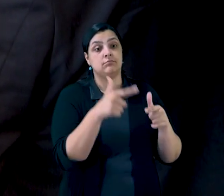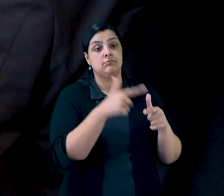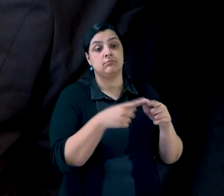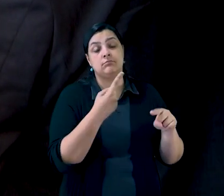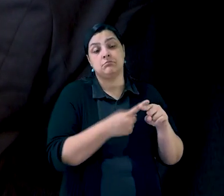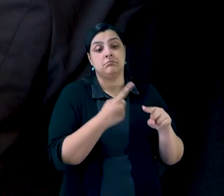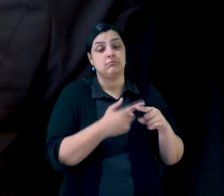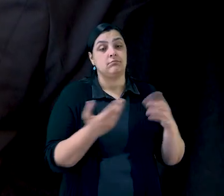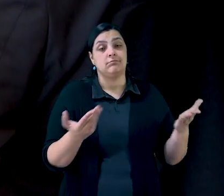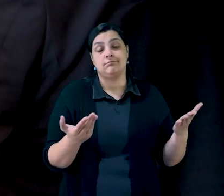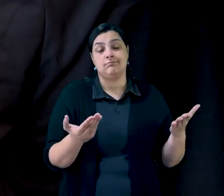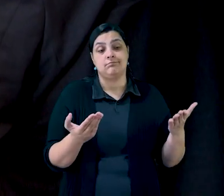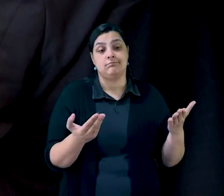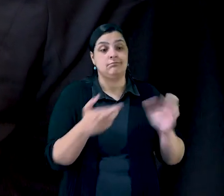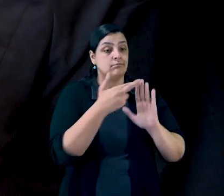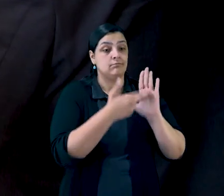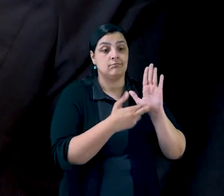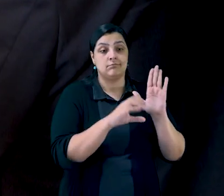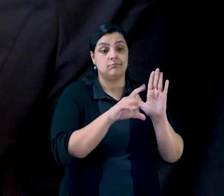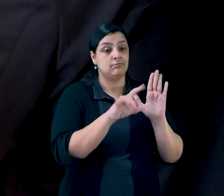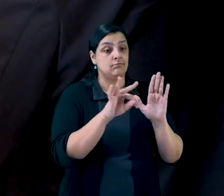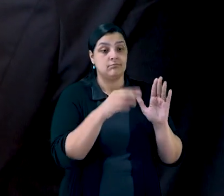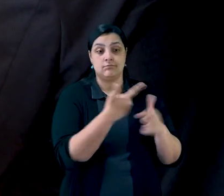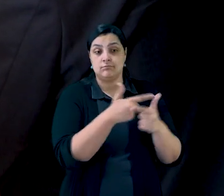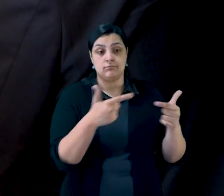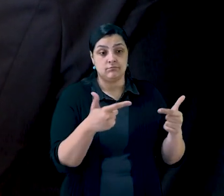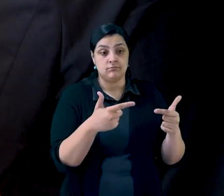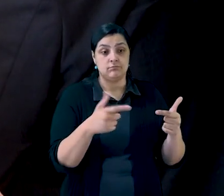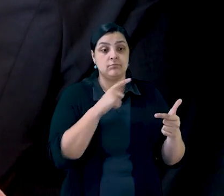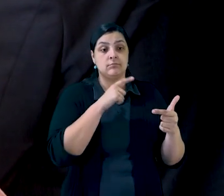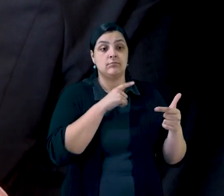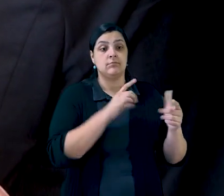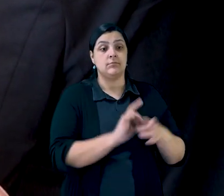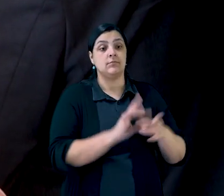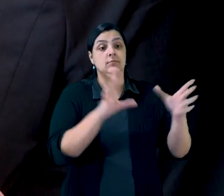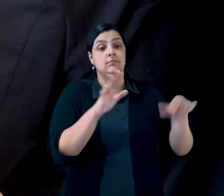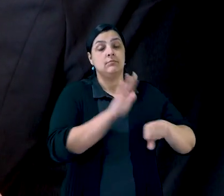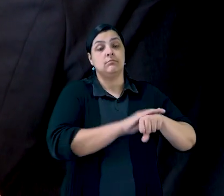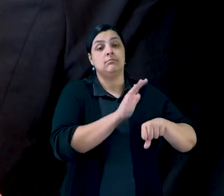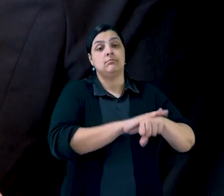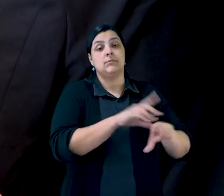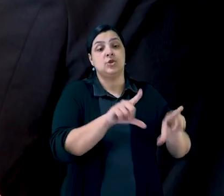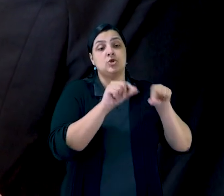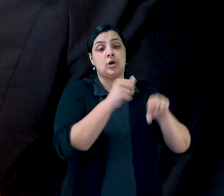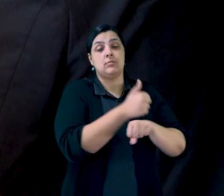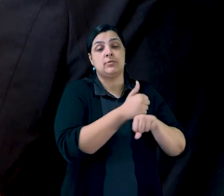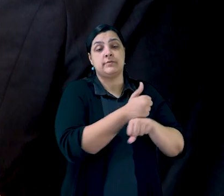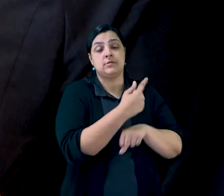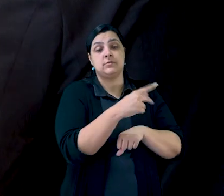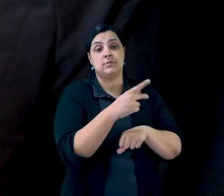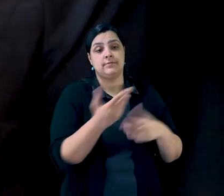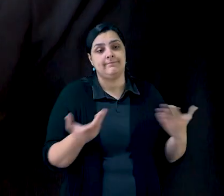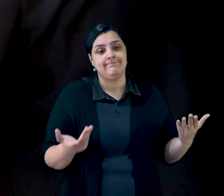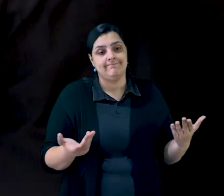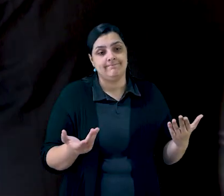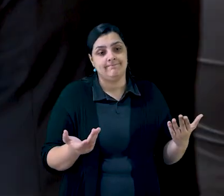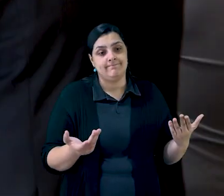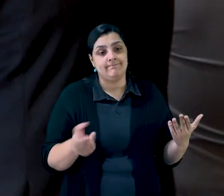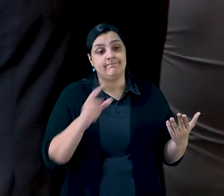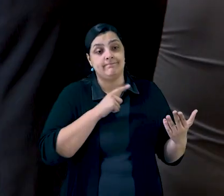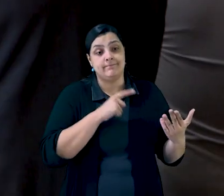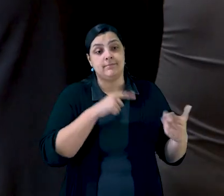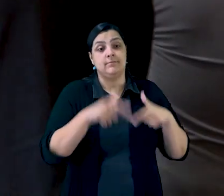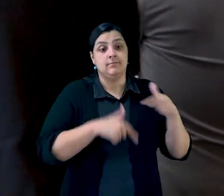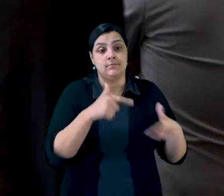tem um problema, porque normalmente ele não está regulamentado pela CLT e ele tem uma maior liberdade para fazer esse tipo de profissão. Então, às vezes, ele tem